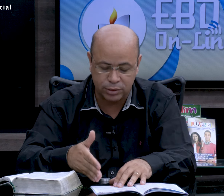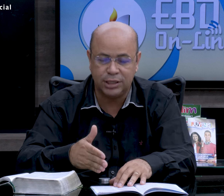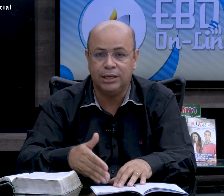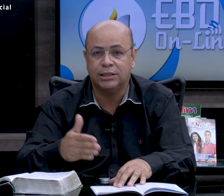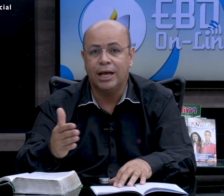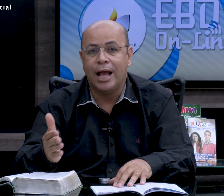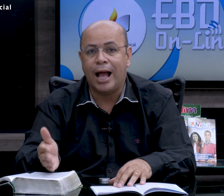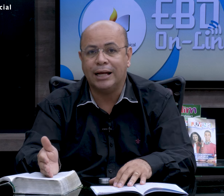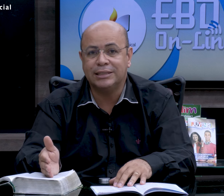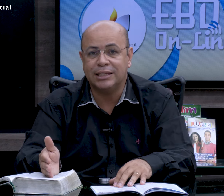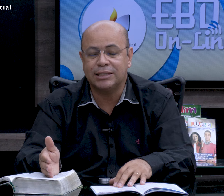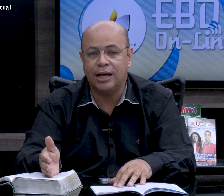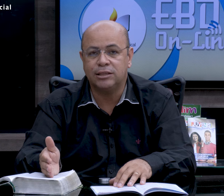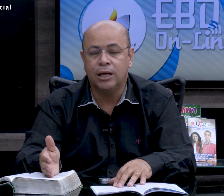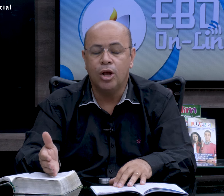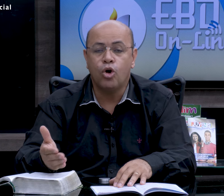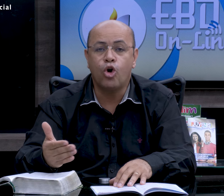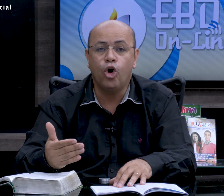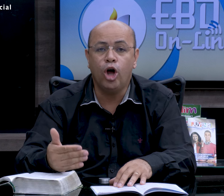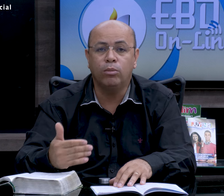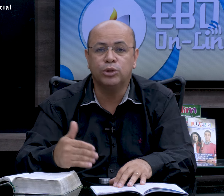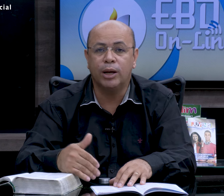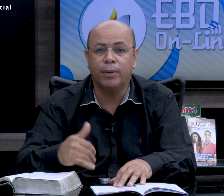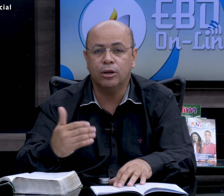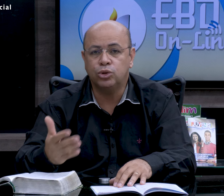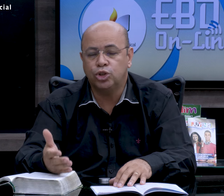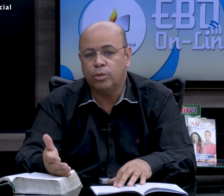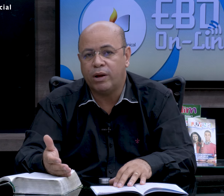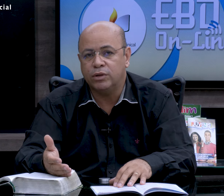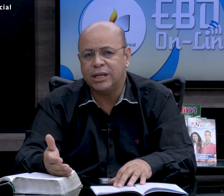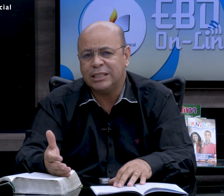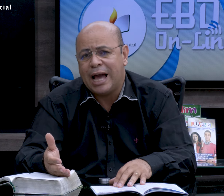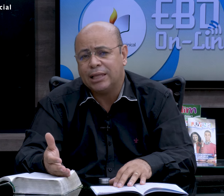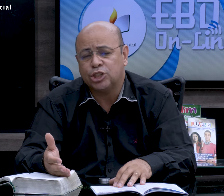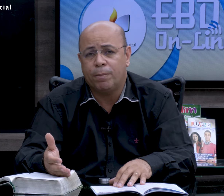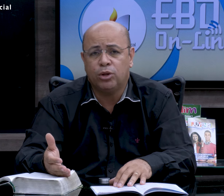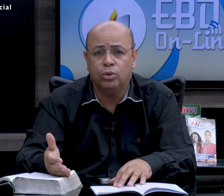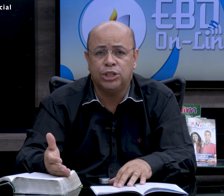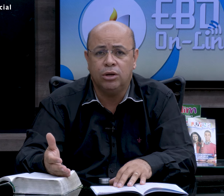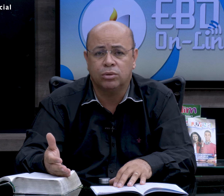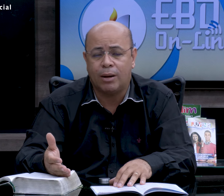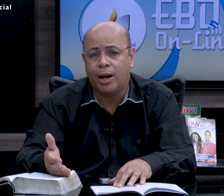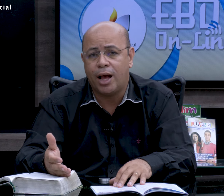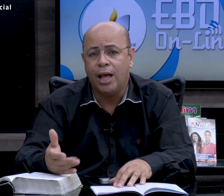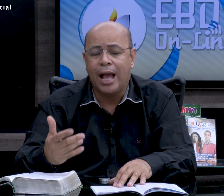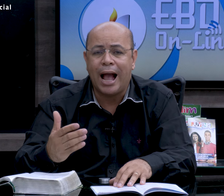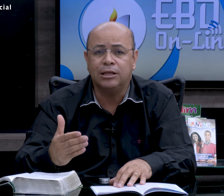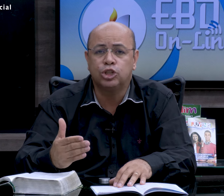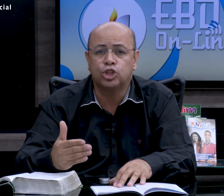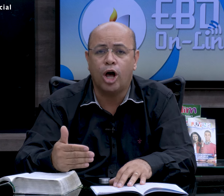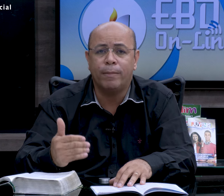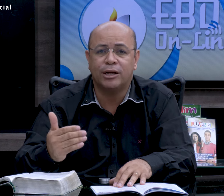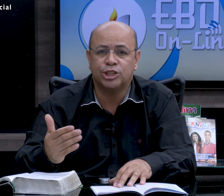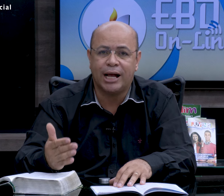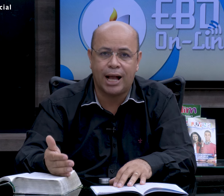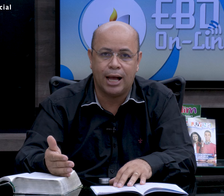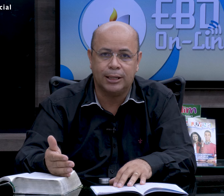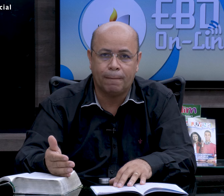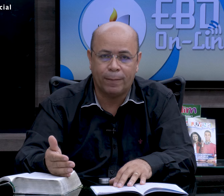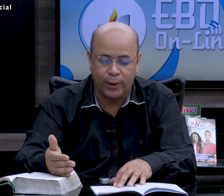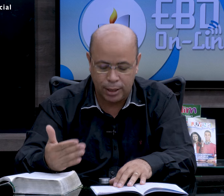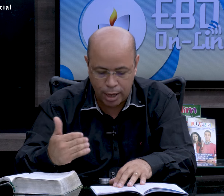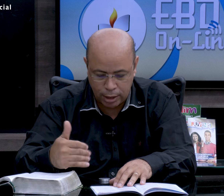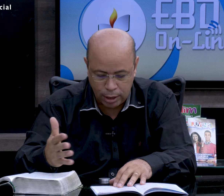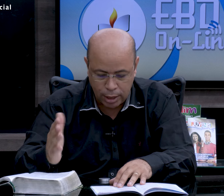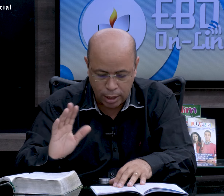5 verso 15 a 17 como também eu sugiro para vocês Gálatas Capítulo 5 trabalhar as obras da Carne